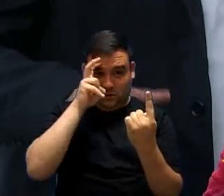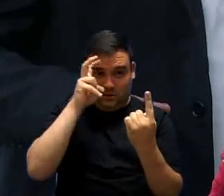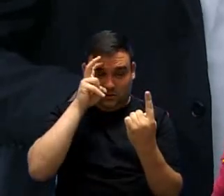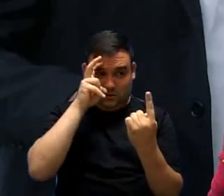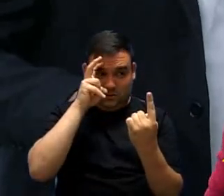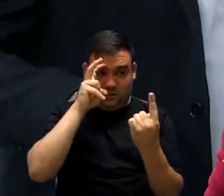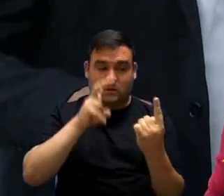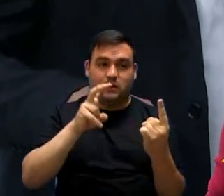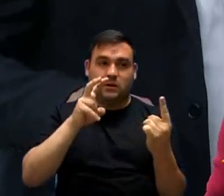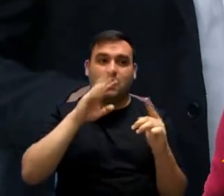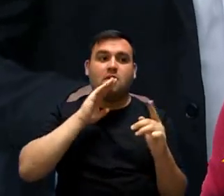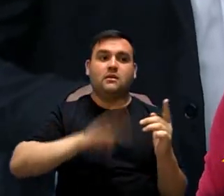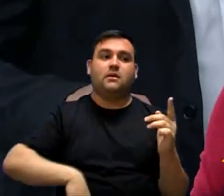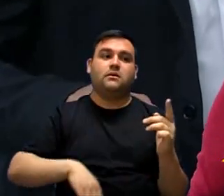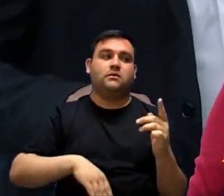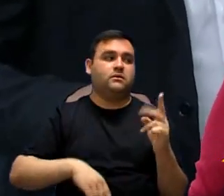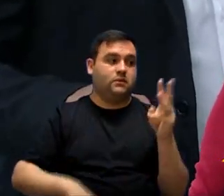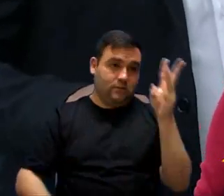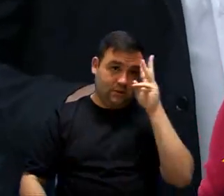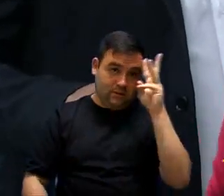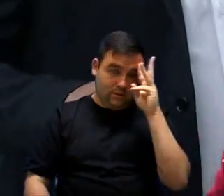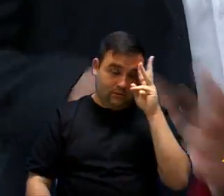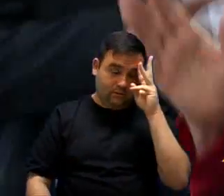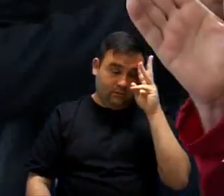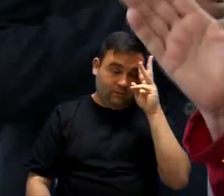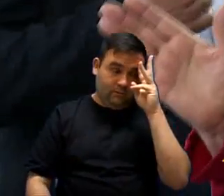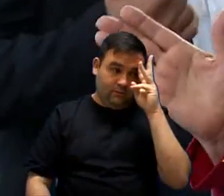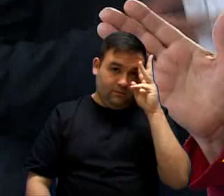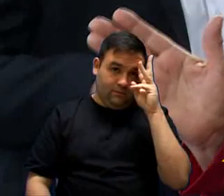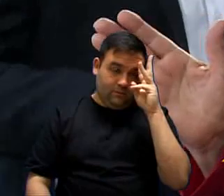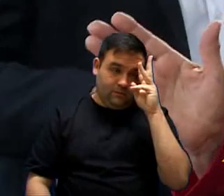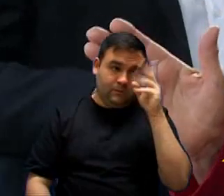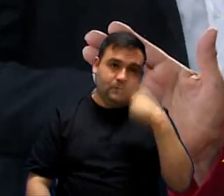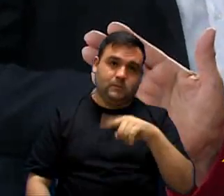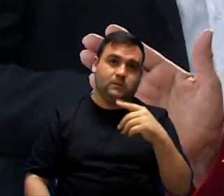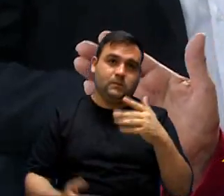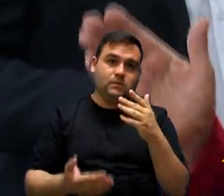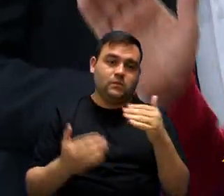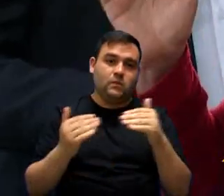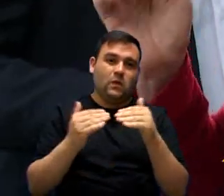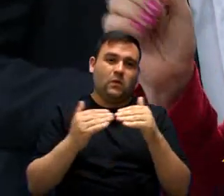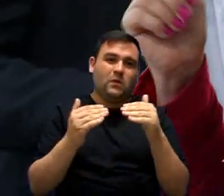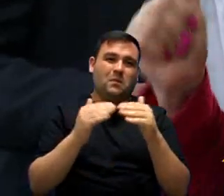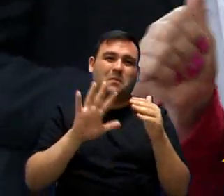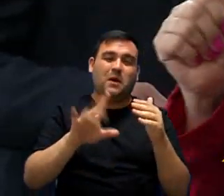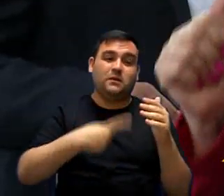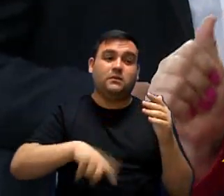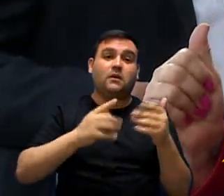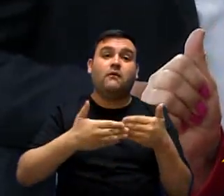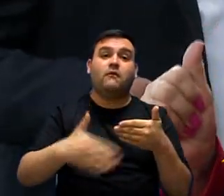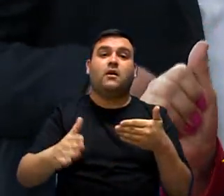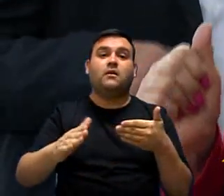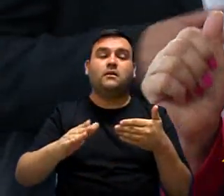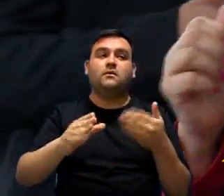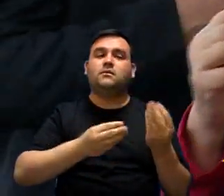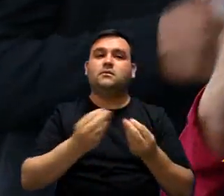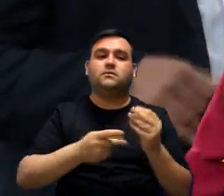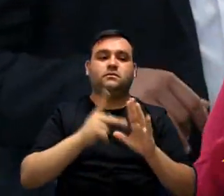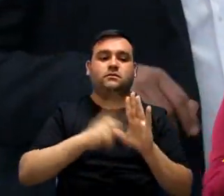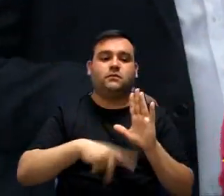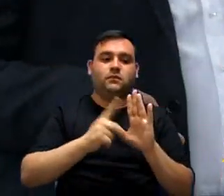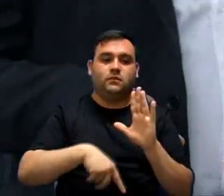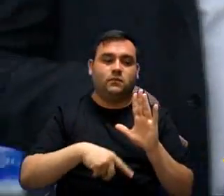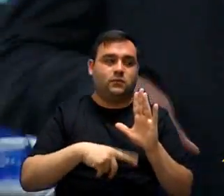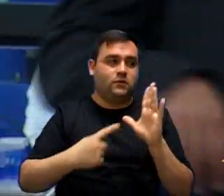e no período terça. Da tarde. Terça, perdão. Na terça-feira? Terça. Nós vamos votar. Mas nós vamos fazer um